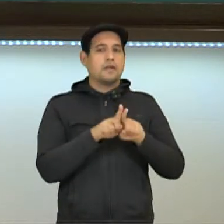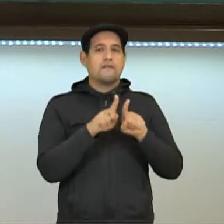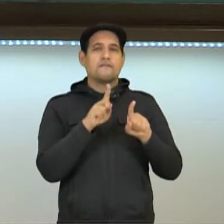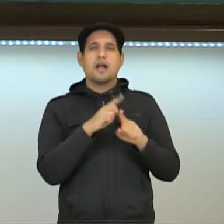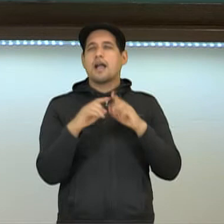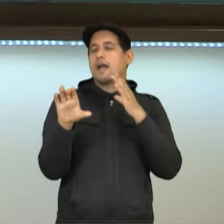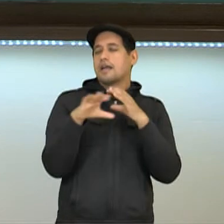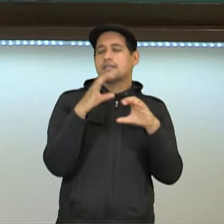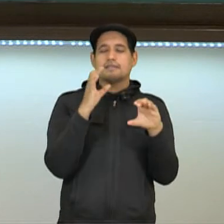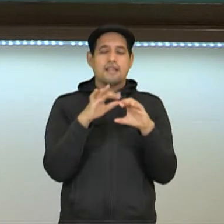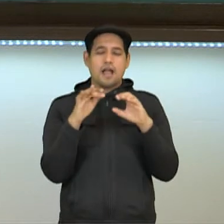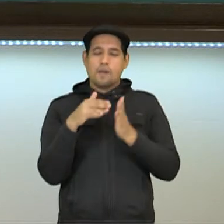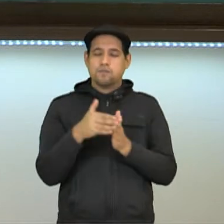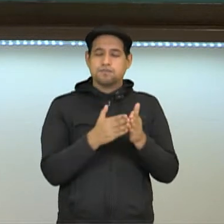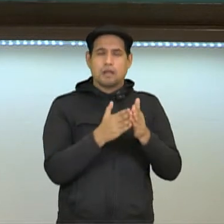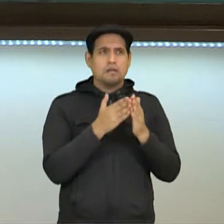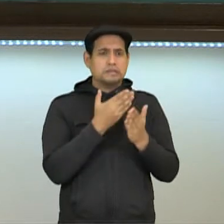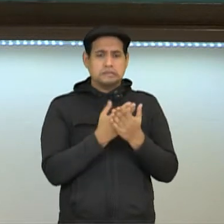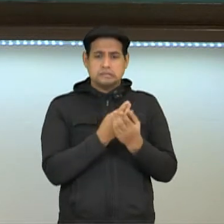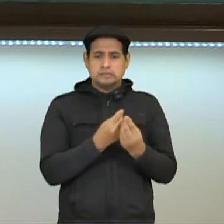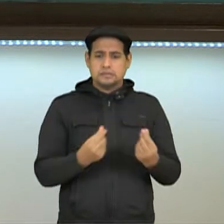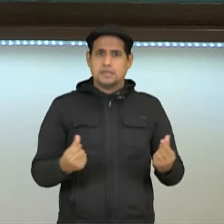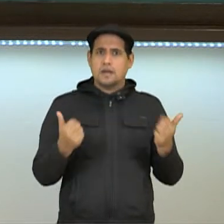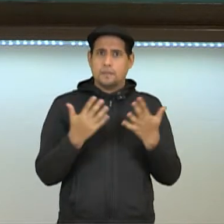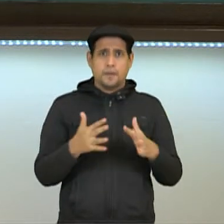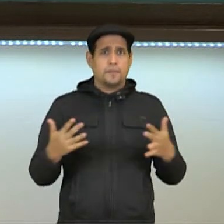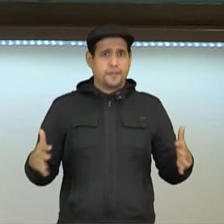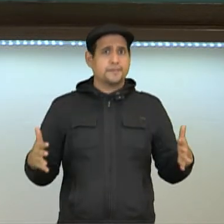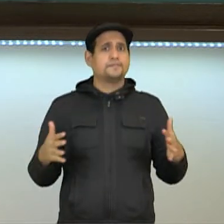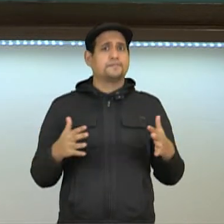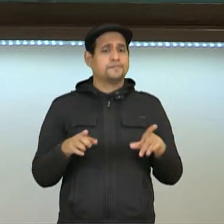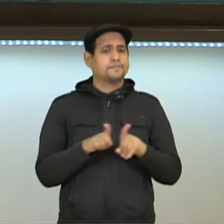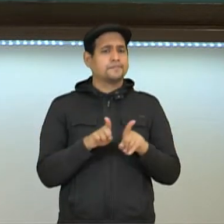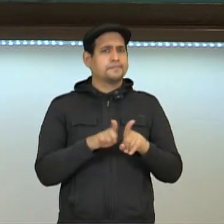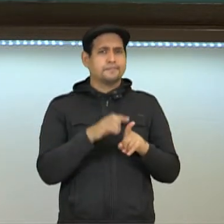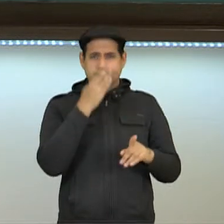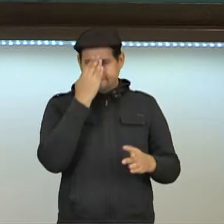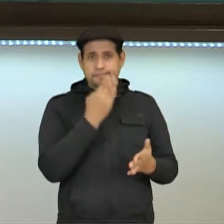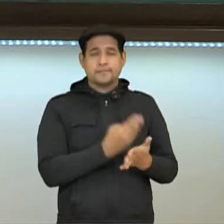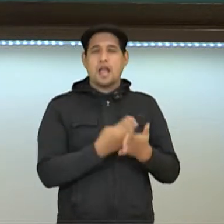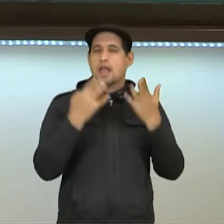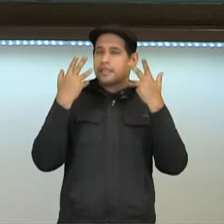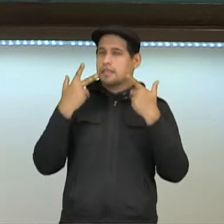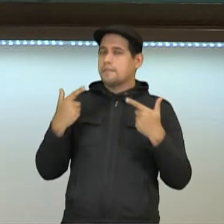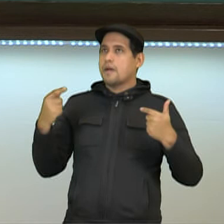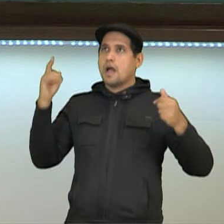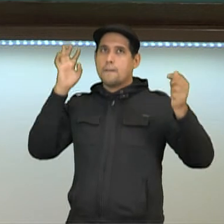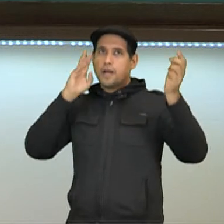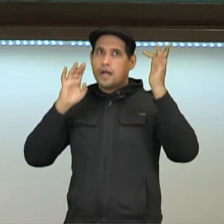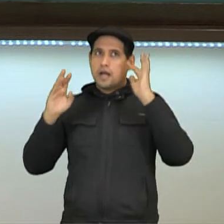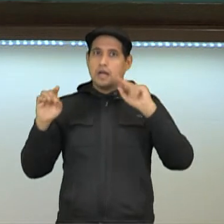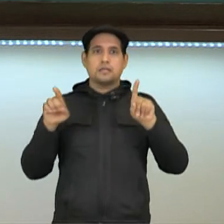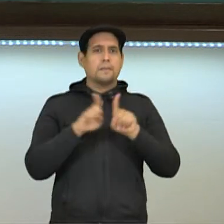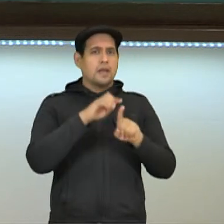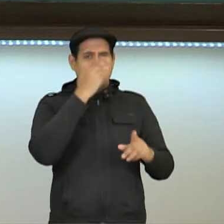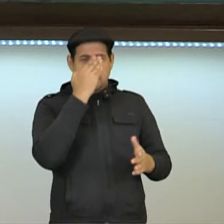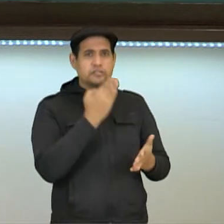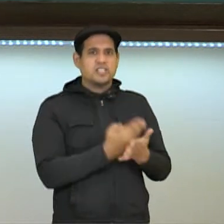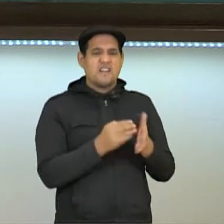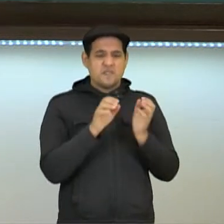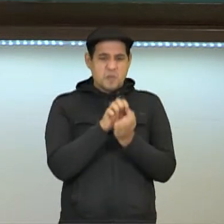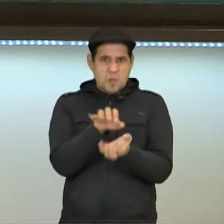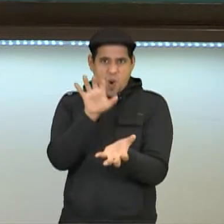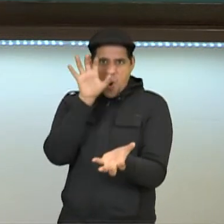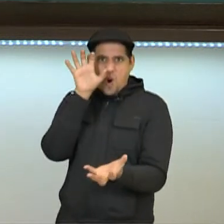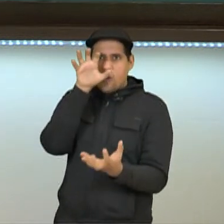eles e os navegadores poderiam se perder no mar, né? Eles acreditavam em animais imaginários, acreditavam em